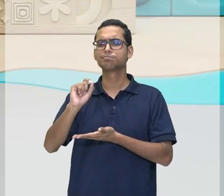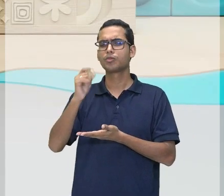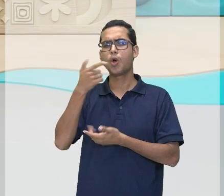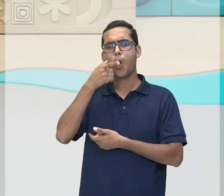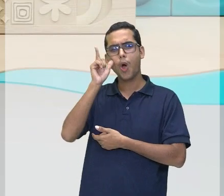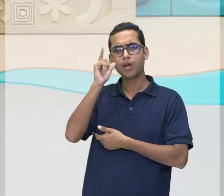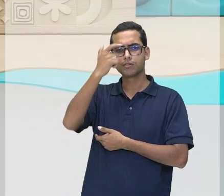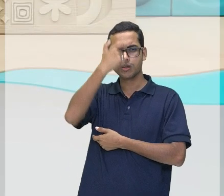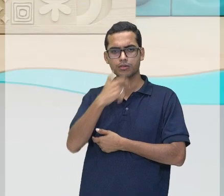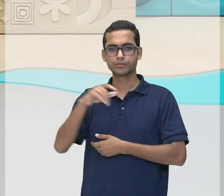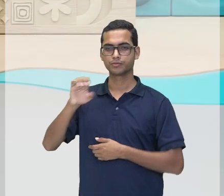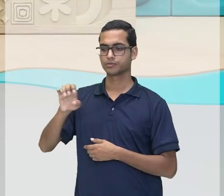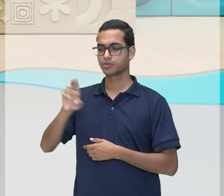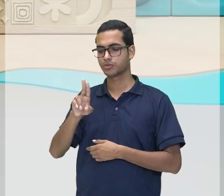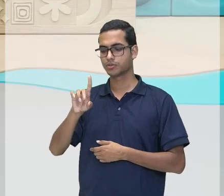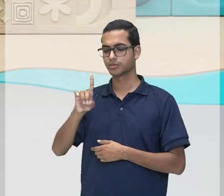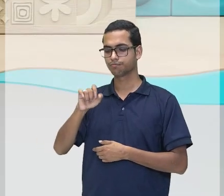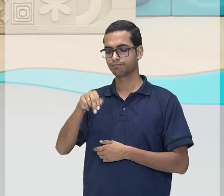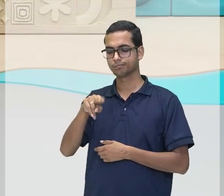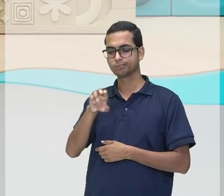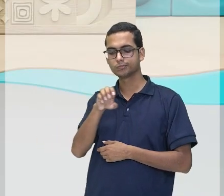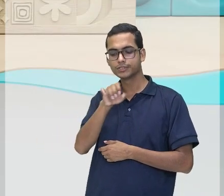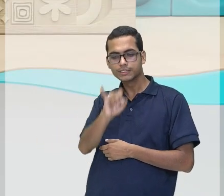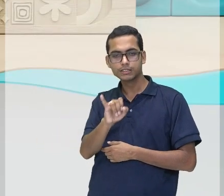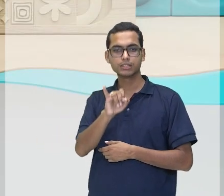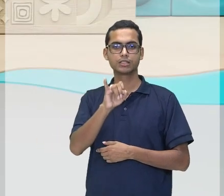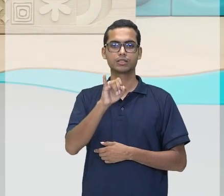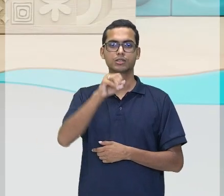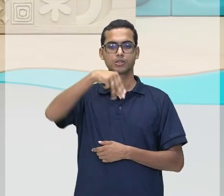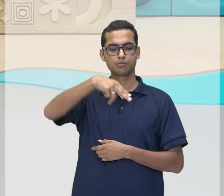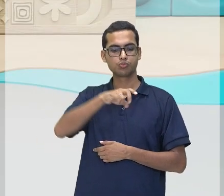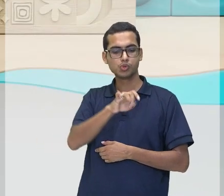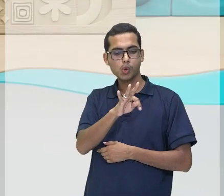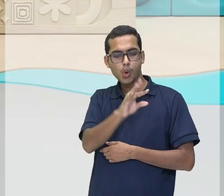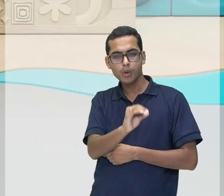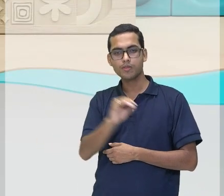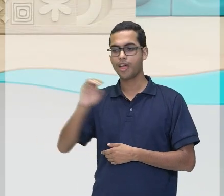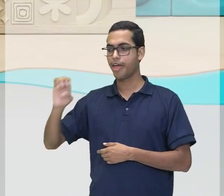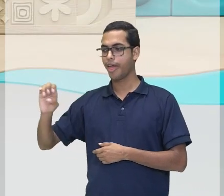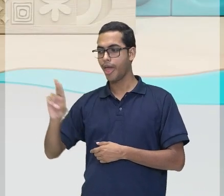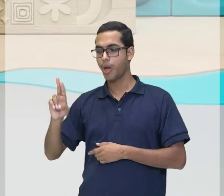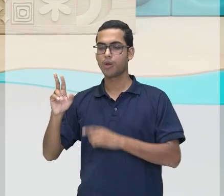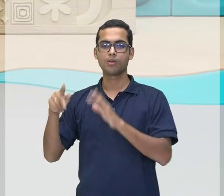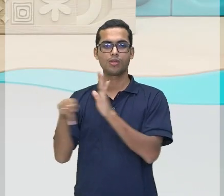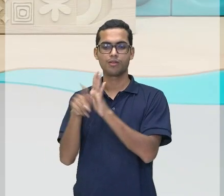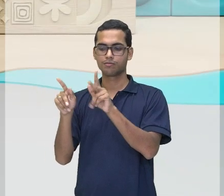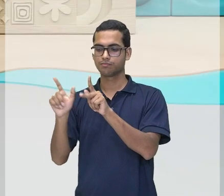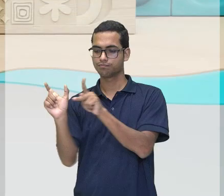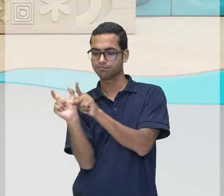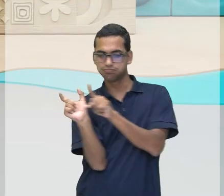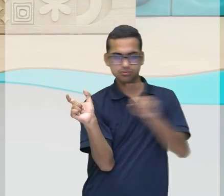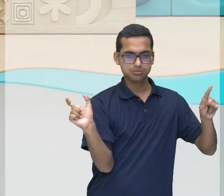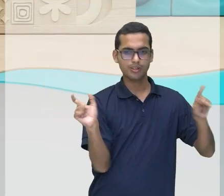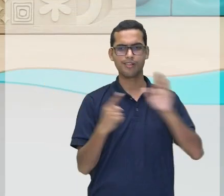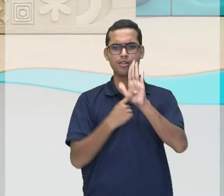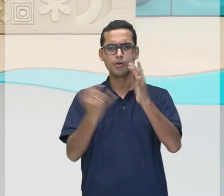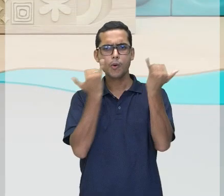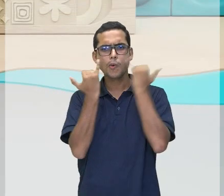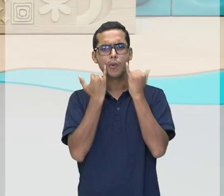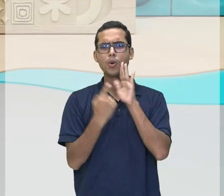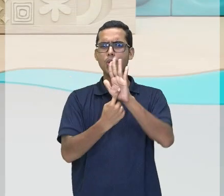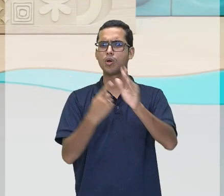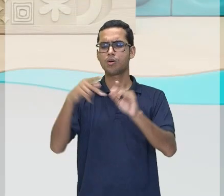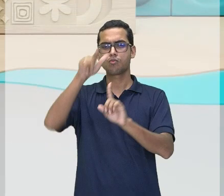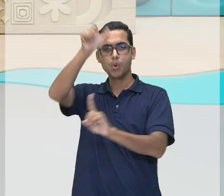Eu. E tudo que sobrou aí do sujeito é o nosso predicado. E aí o predicado, ó, vejam que é uma informação sobre o